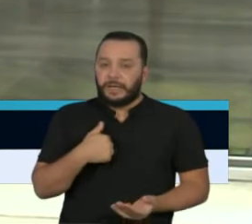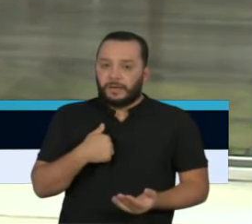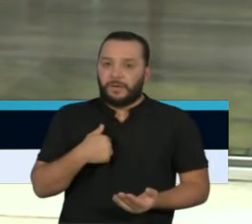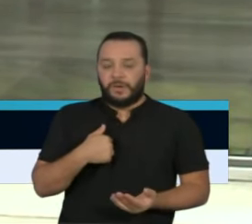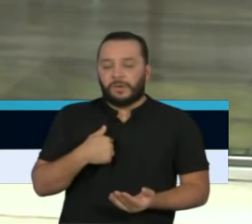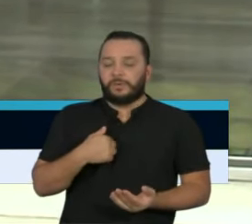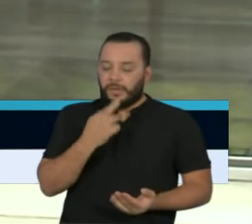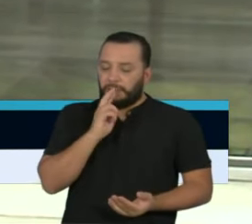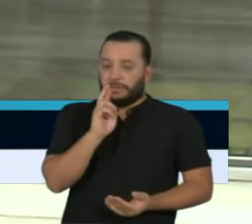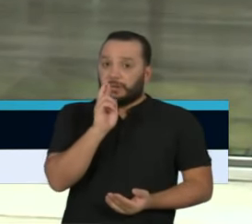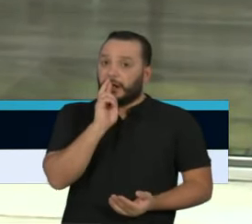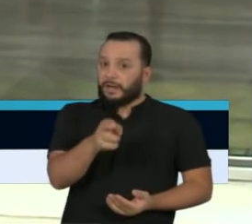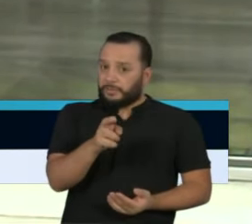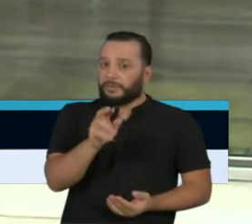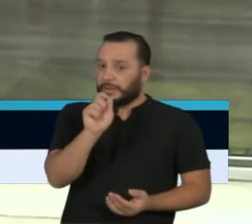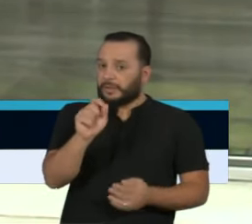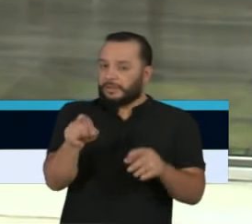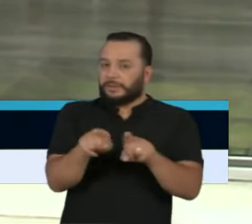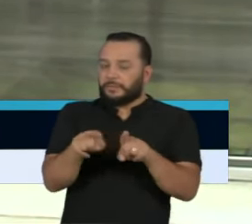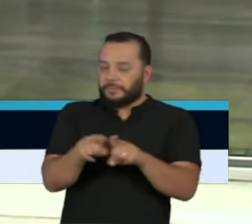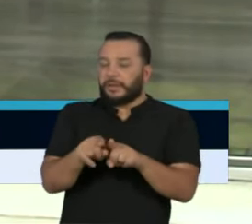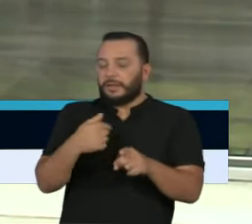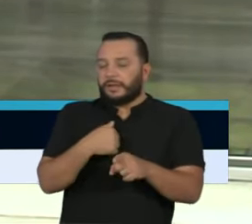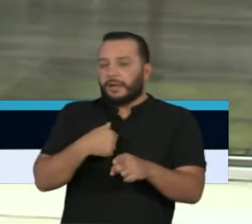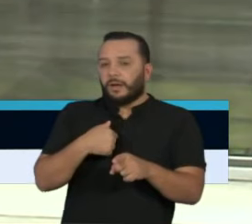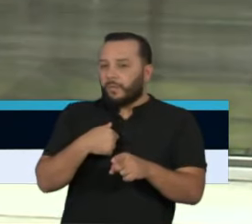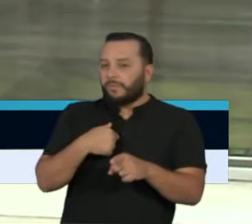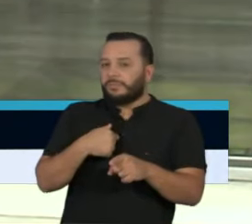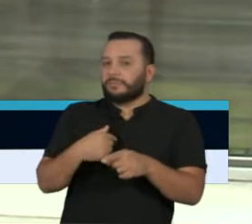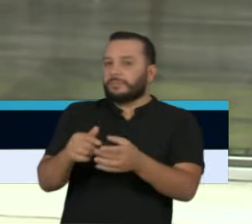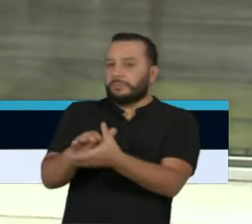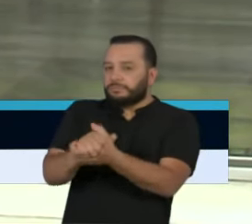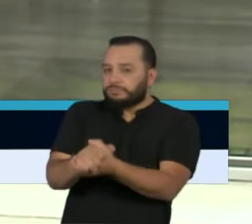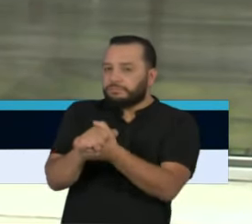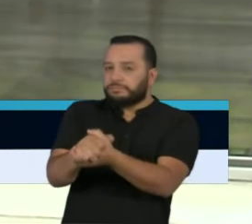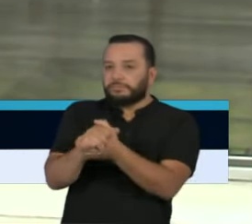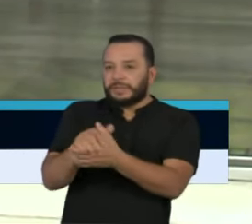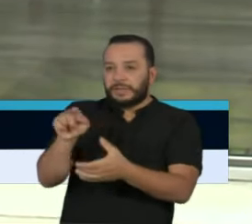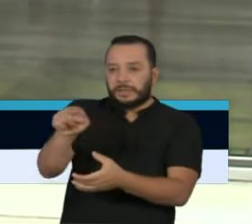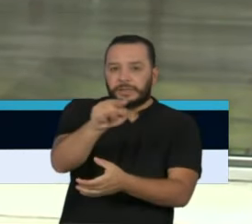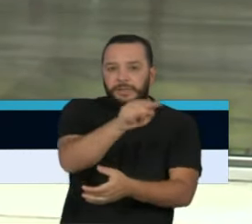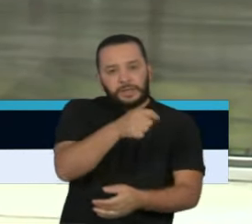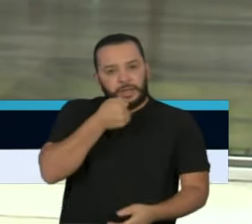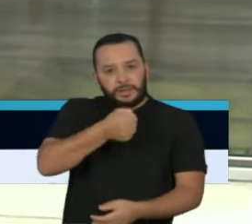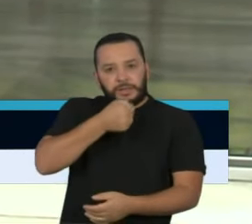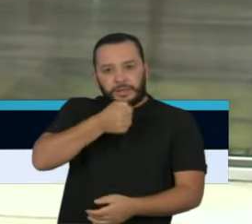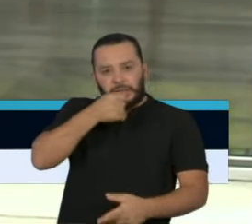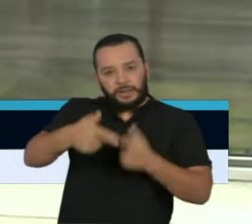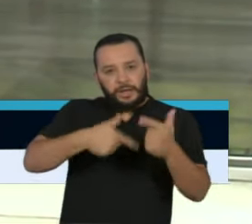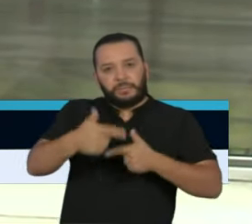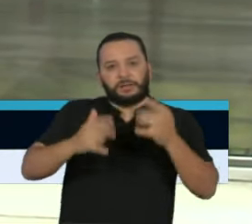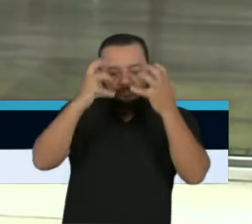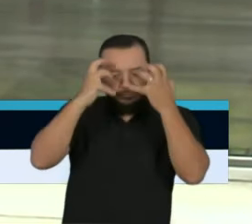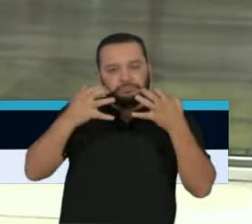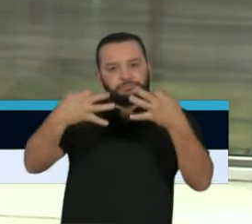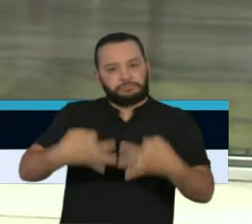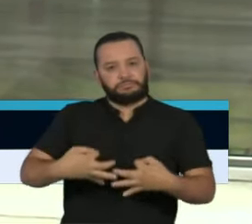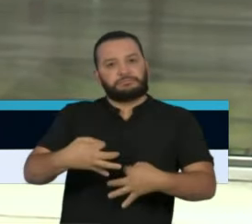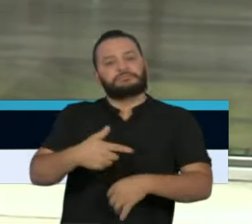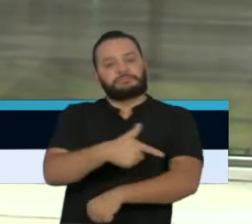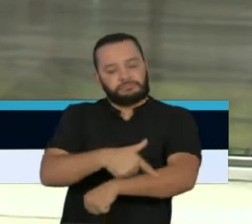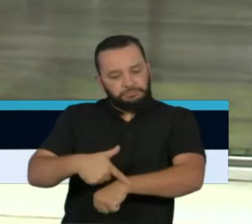Bruno Covas, os cumprimentos pelo trabalho sério, fundamentado, que os jornalistas vêm realizando,